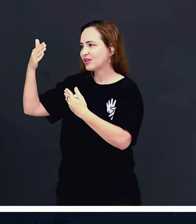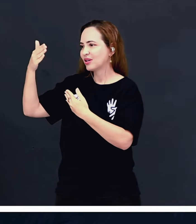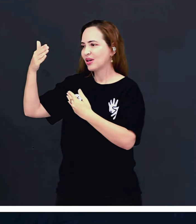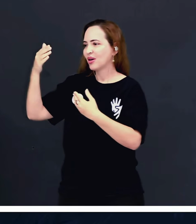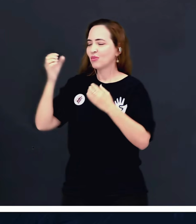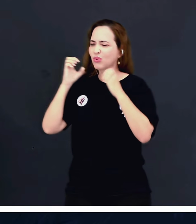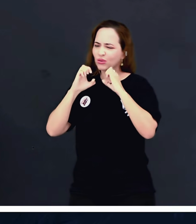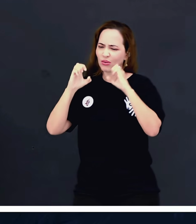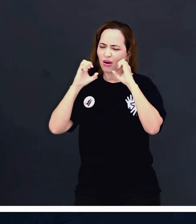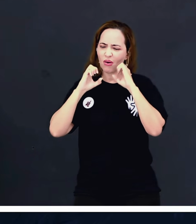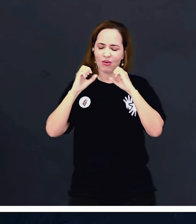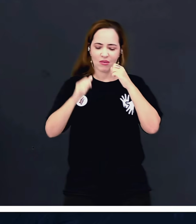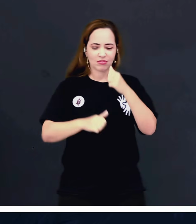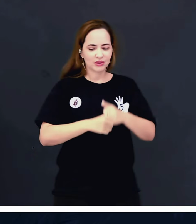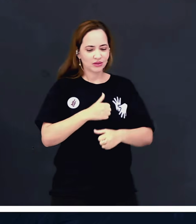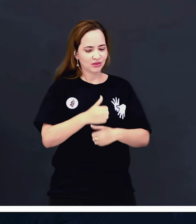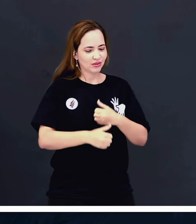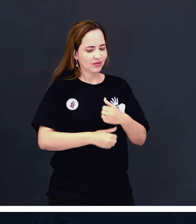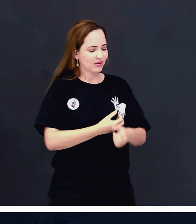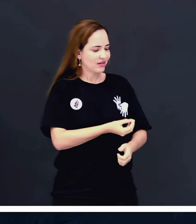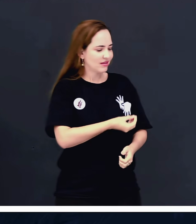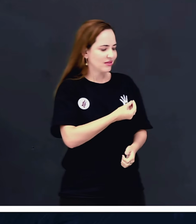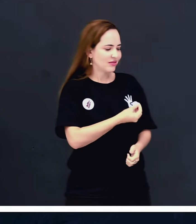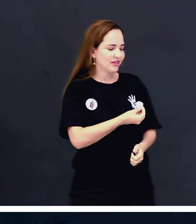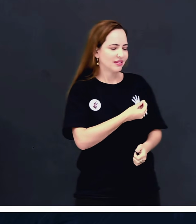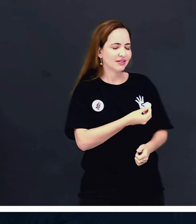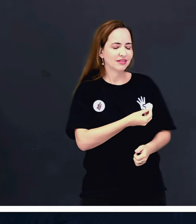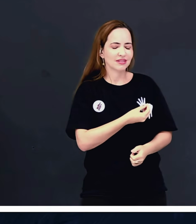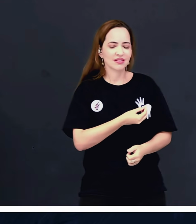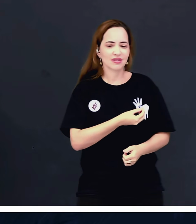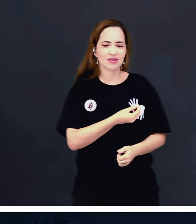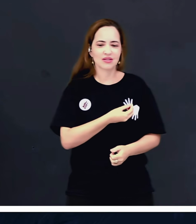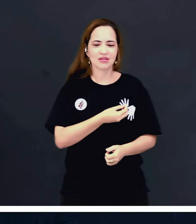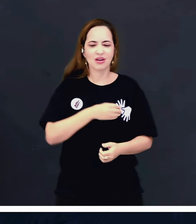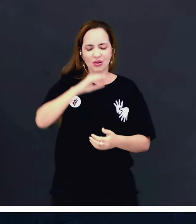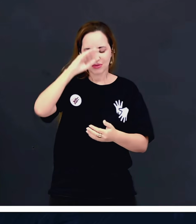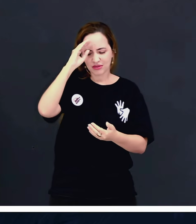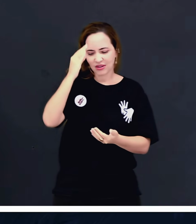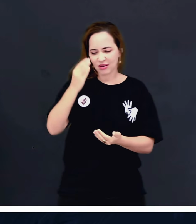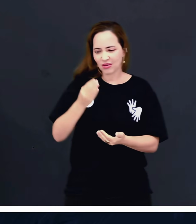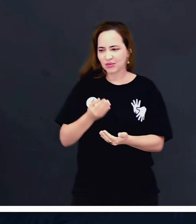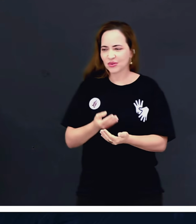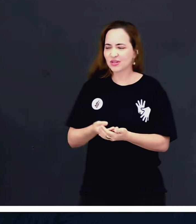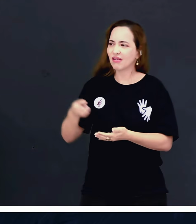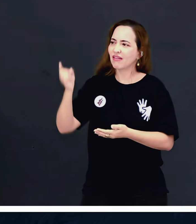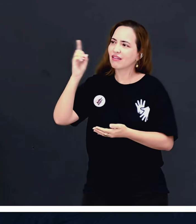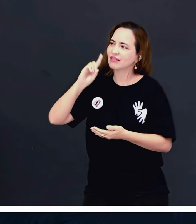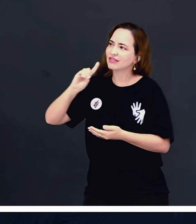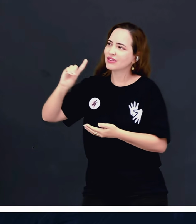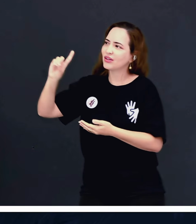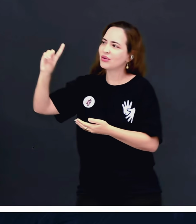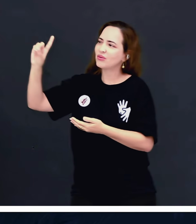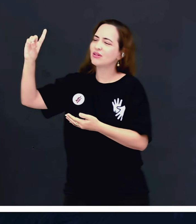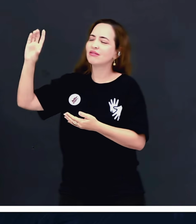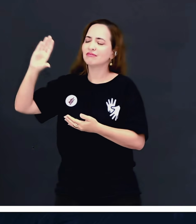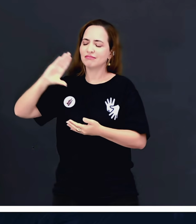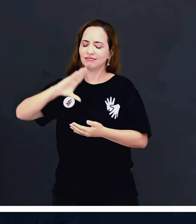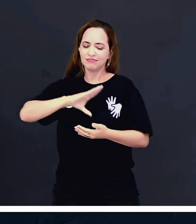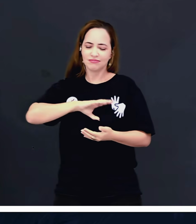agradecer-Te por Tua obra em nossas vidas. confiamos em